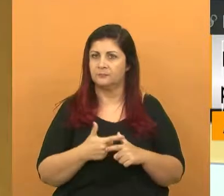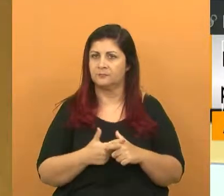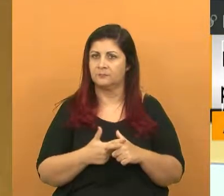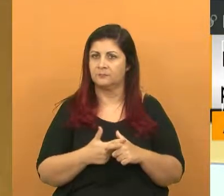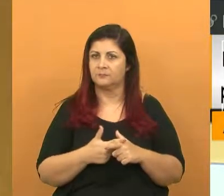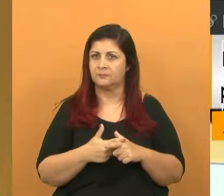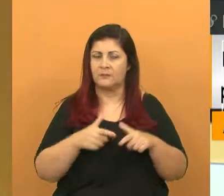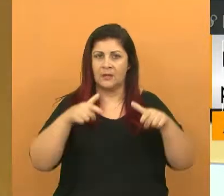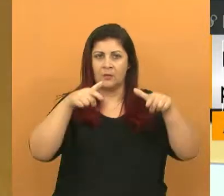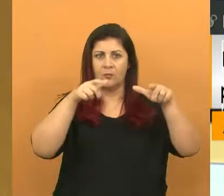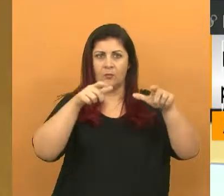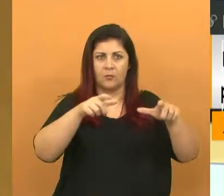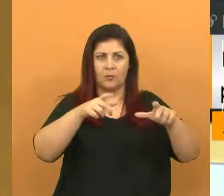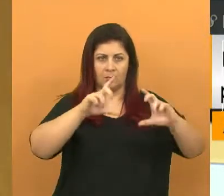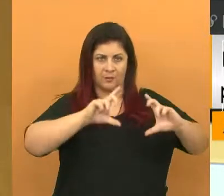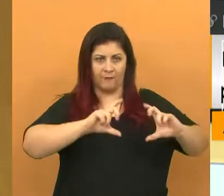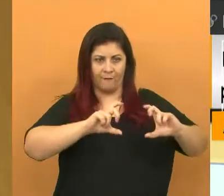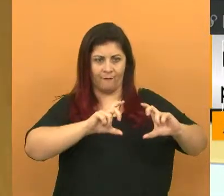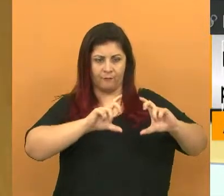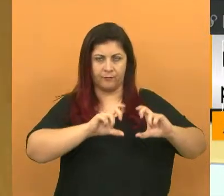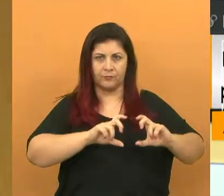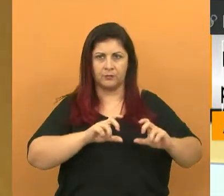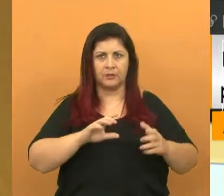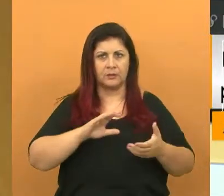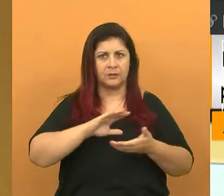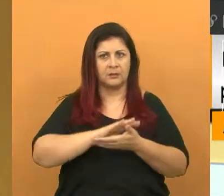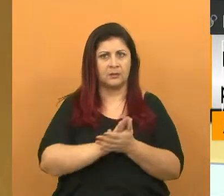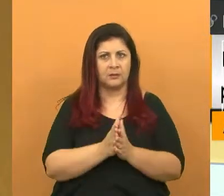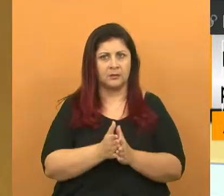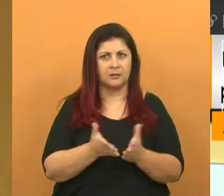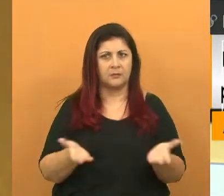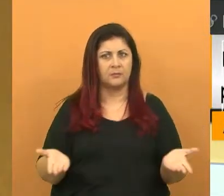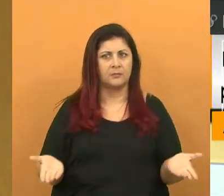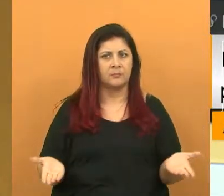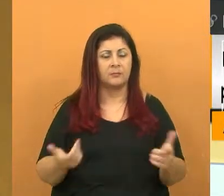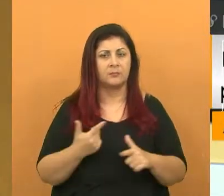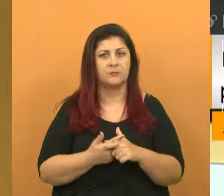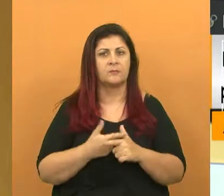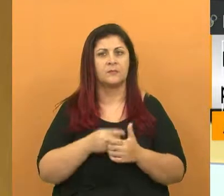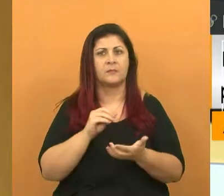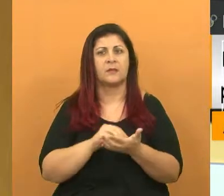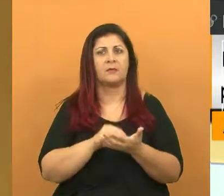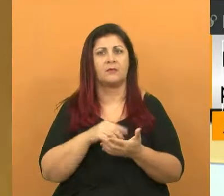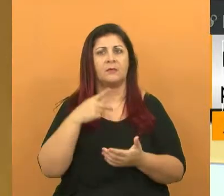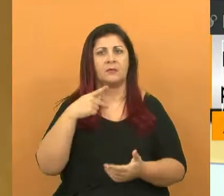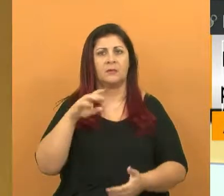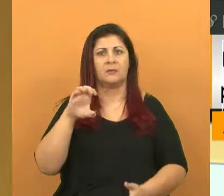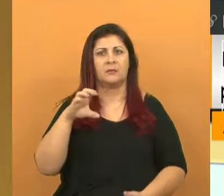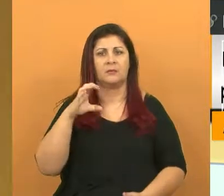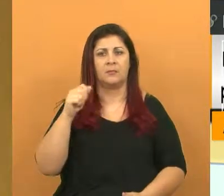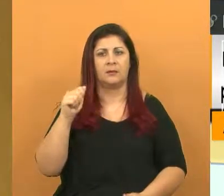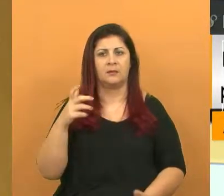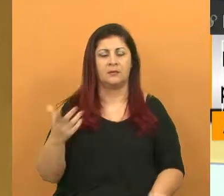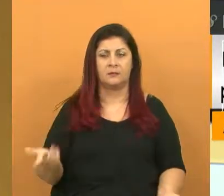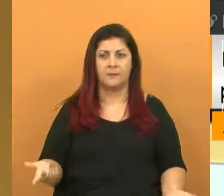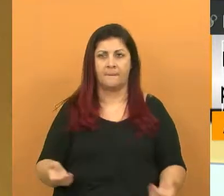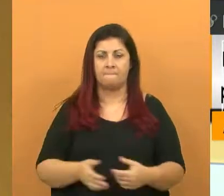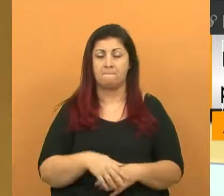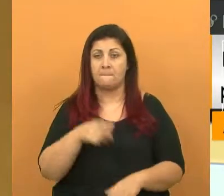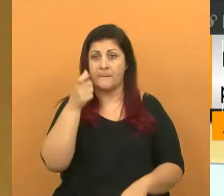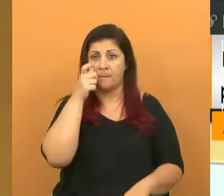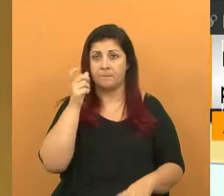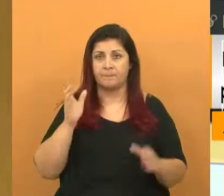mamografia da Santa Casa está em desuso por conta de falta de peça. Eu vejo aqui